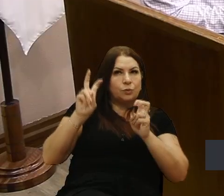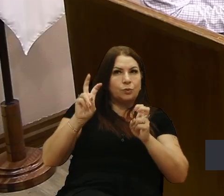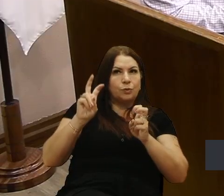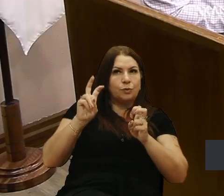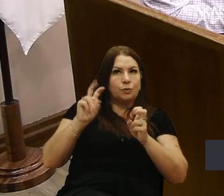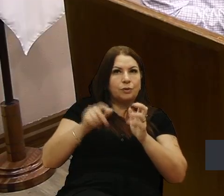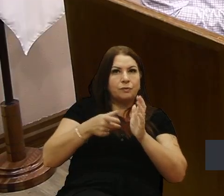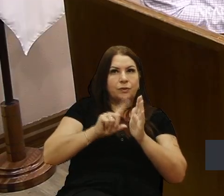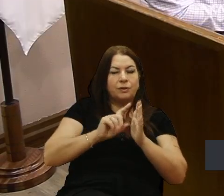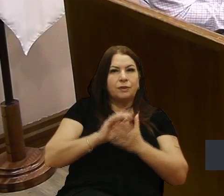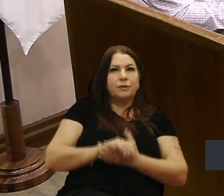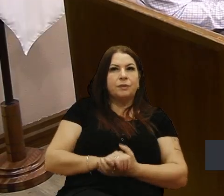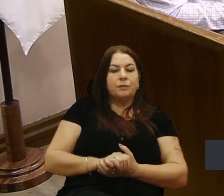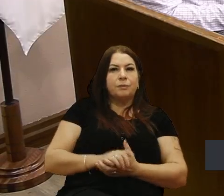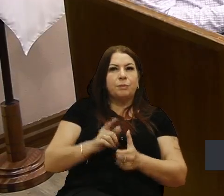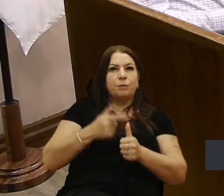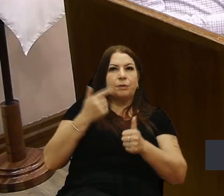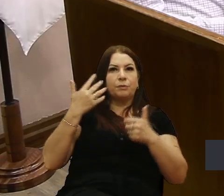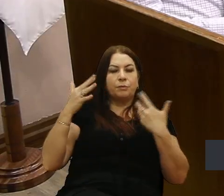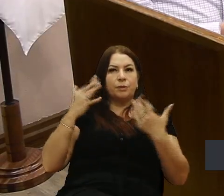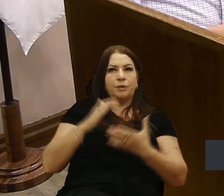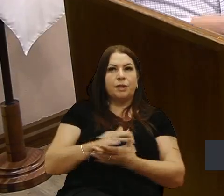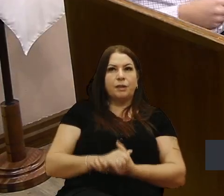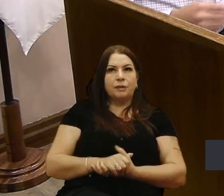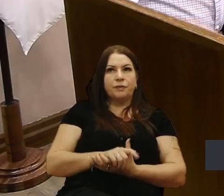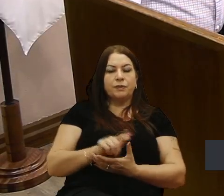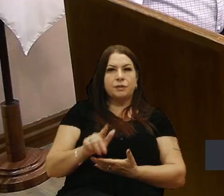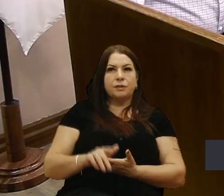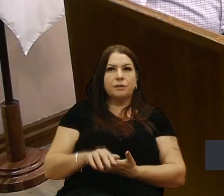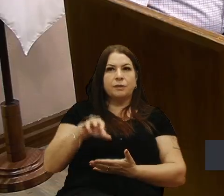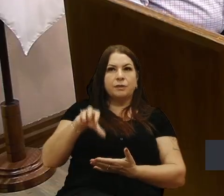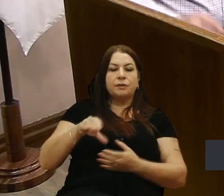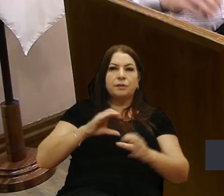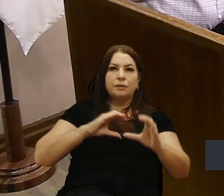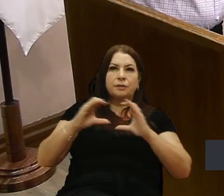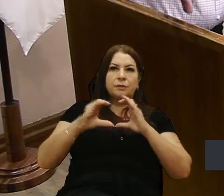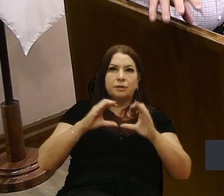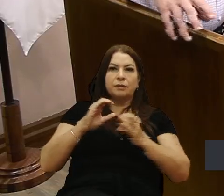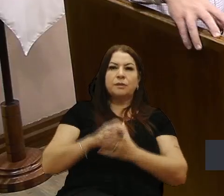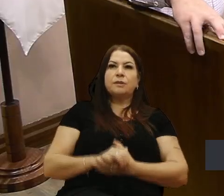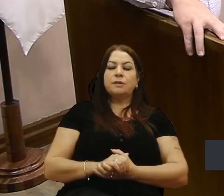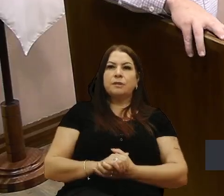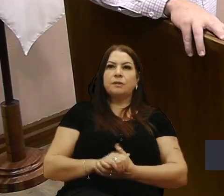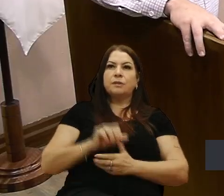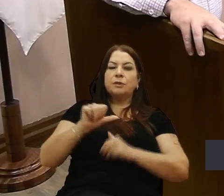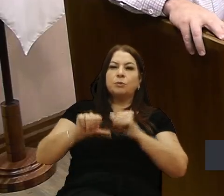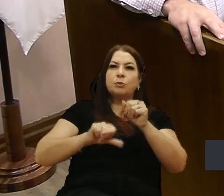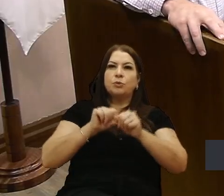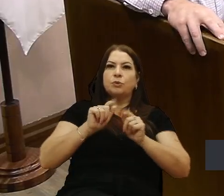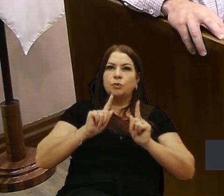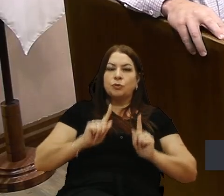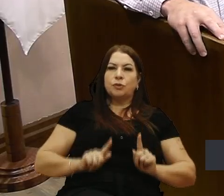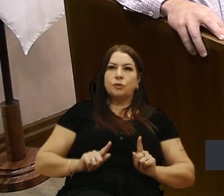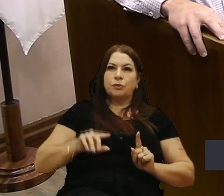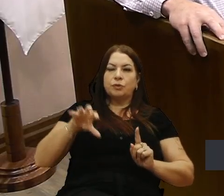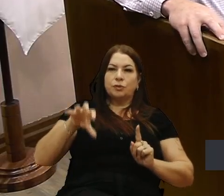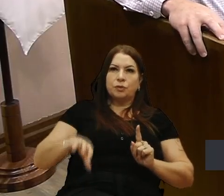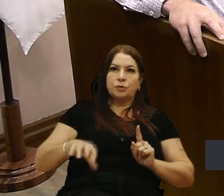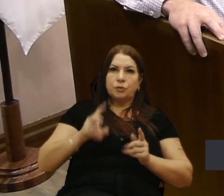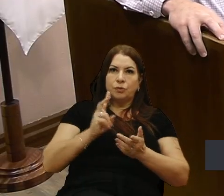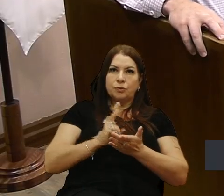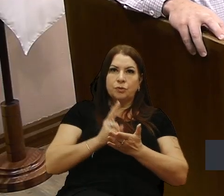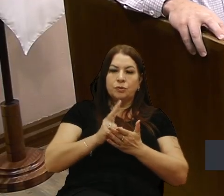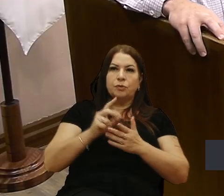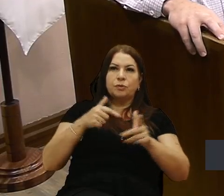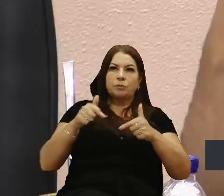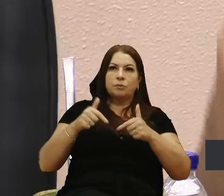quero antecipar, mas eu quero primeiro parabenizar o nosso setor de comunicação, que mudou a gestão do setor, mas segue